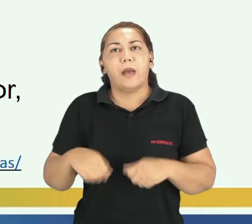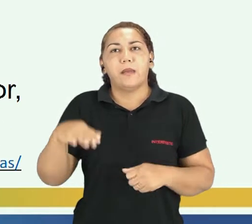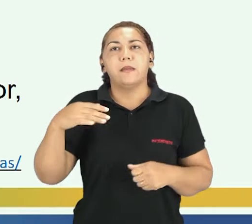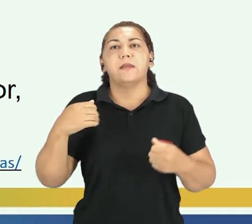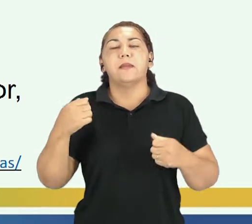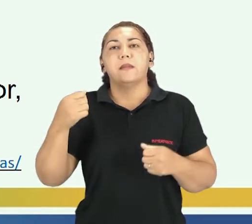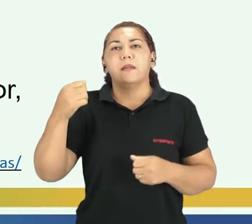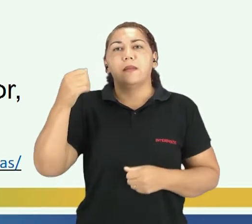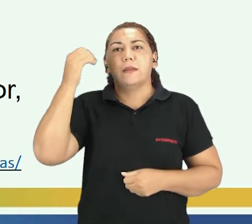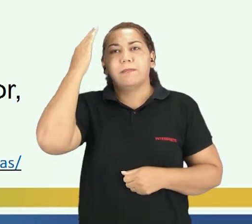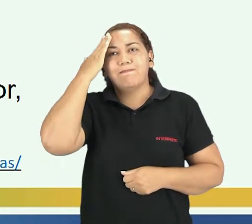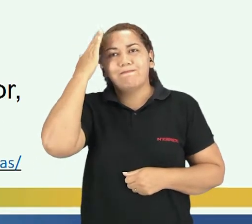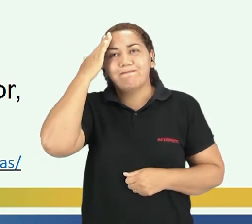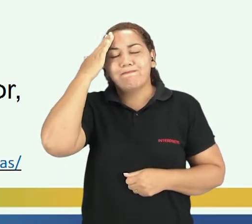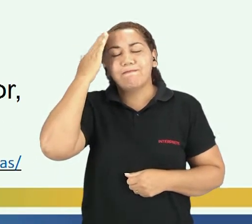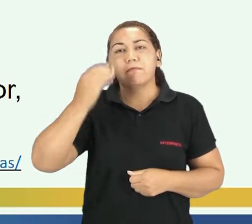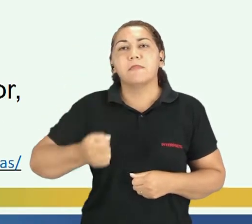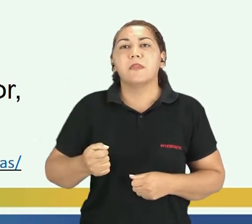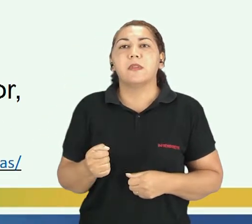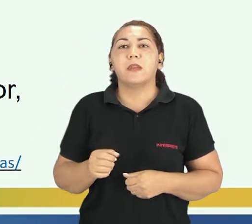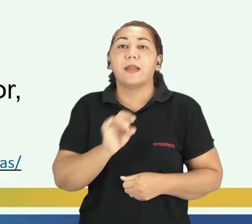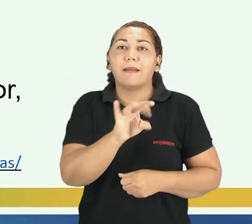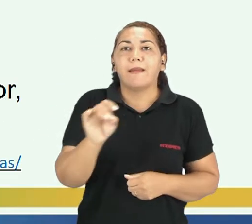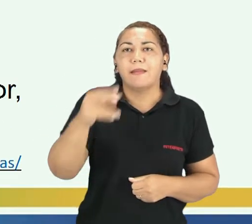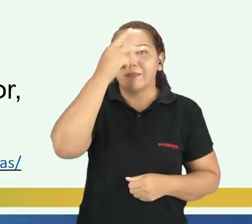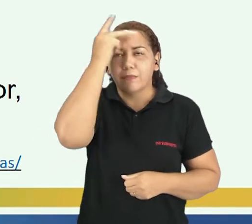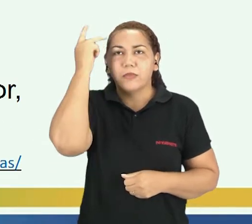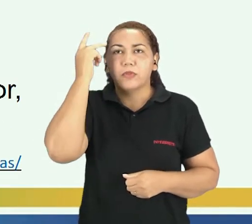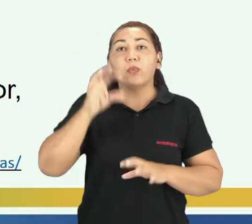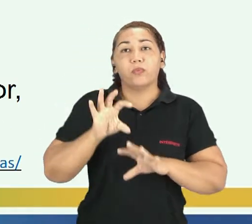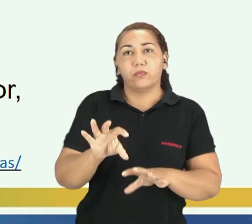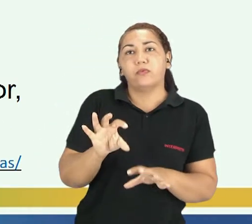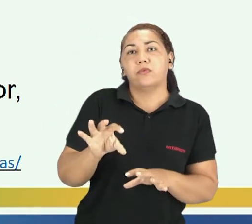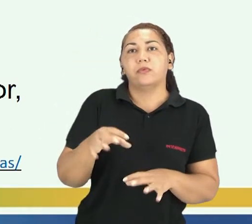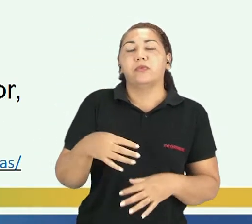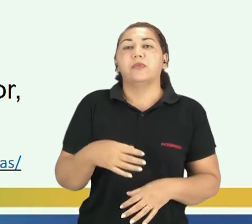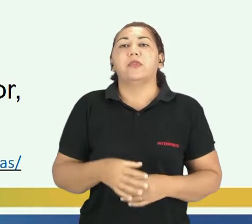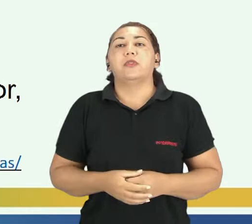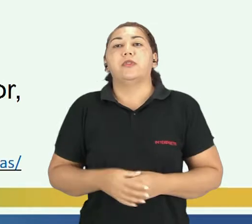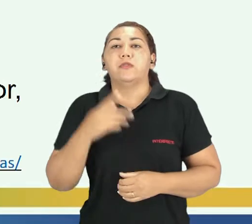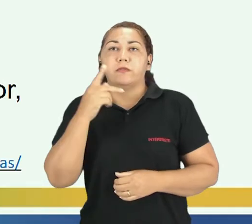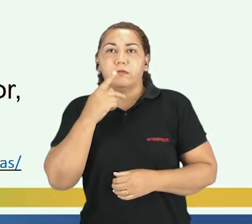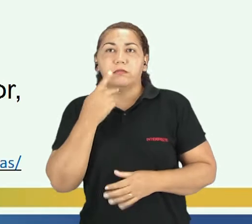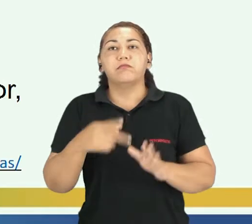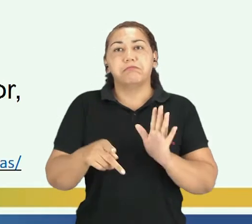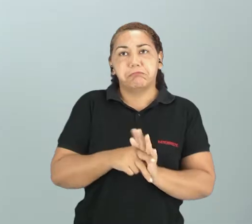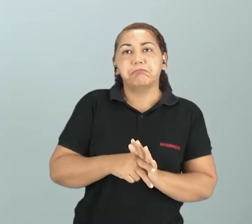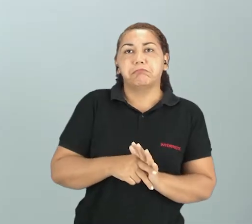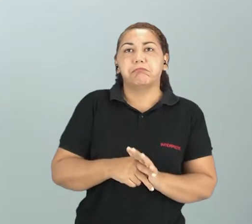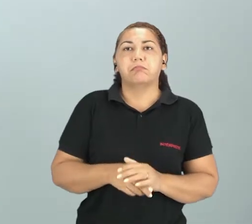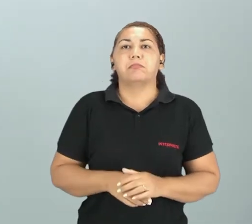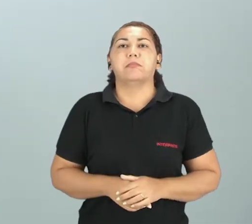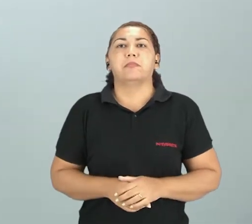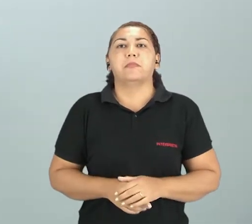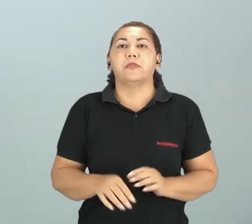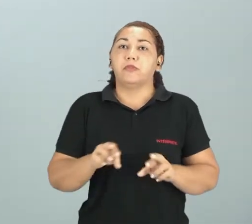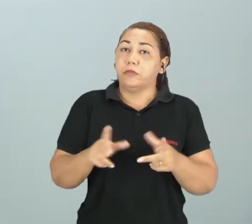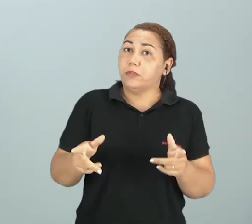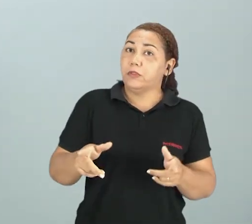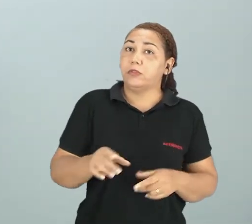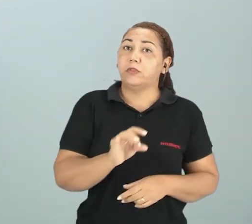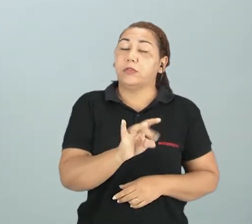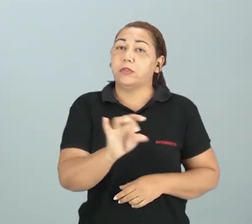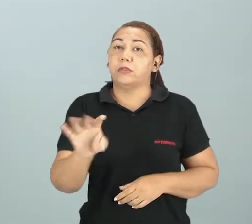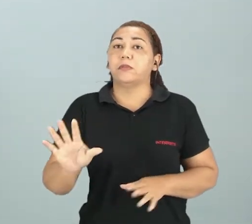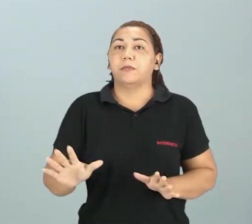superior ou considerada a mais correta. Então, olha só, quando a gente fala sobre preconceito linguístico, a